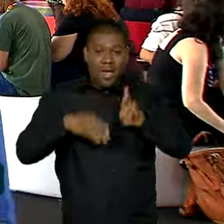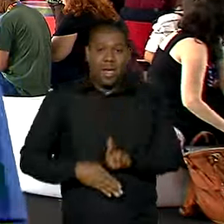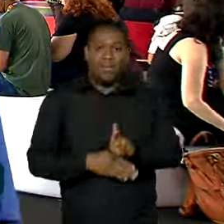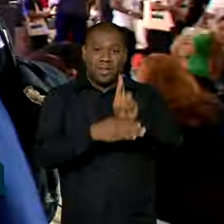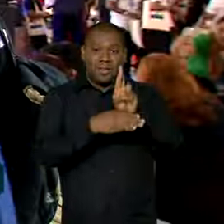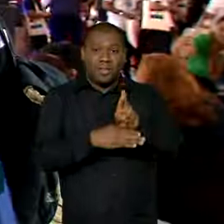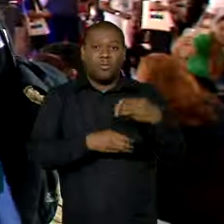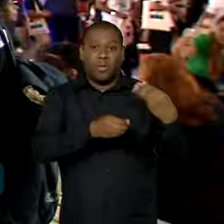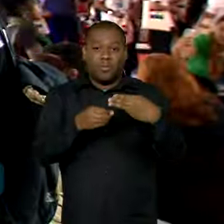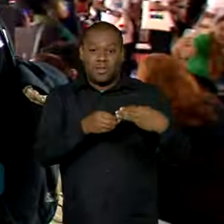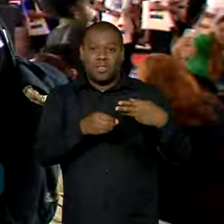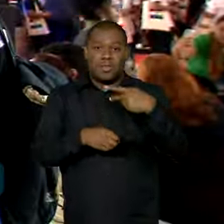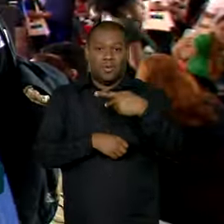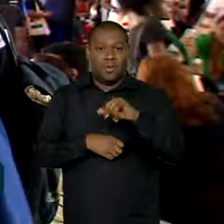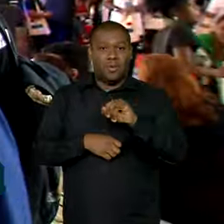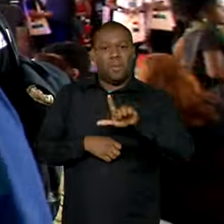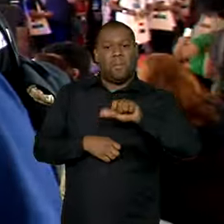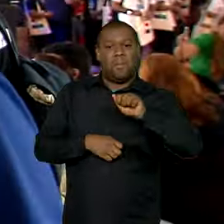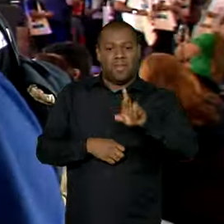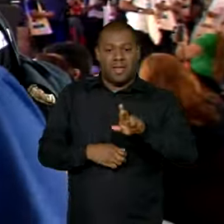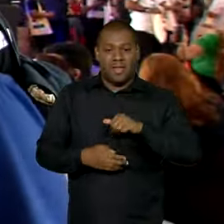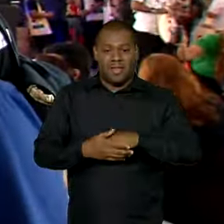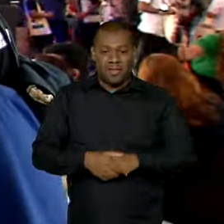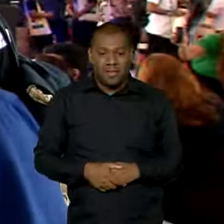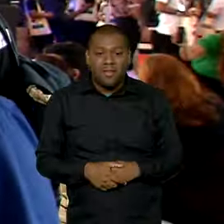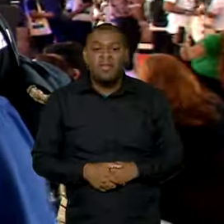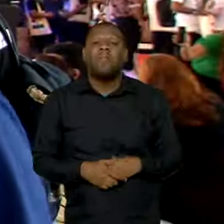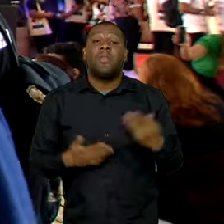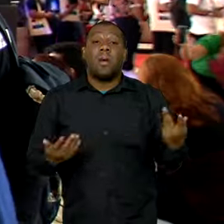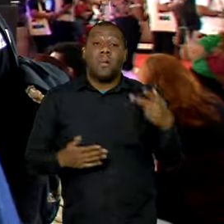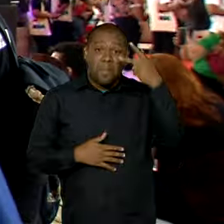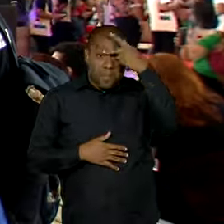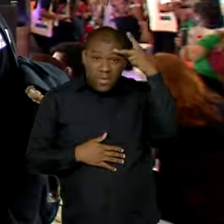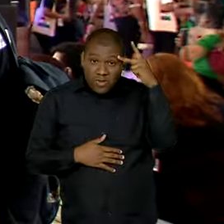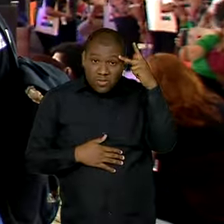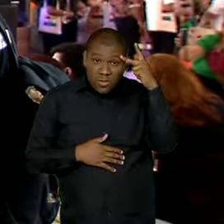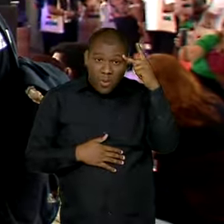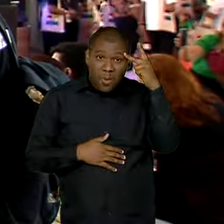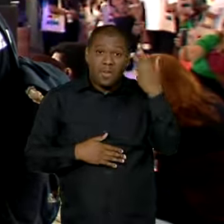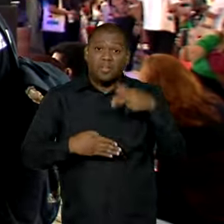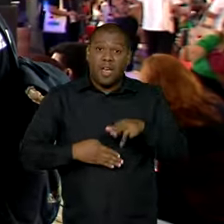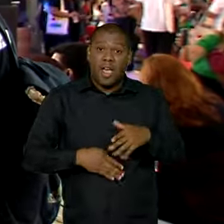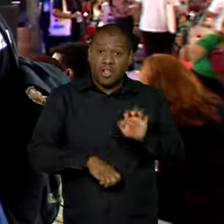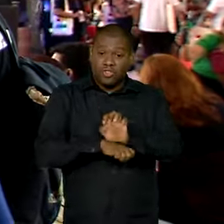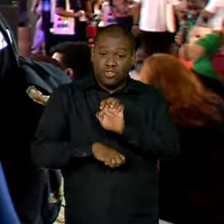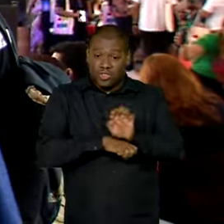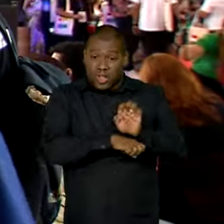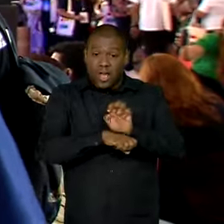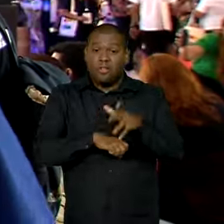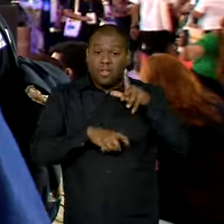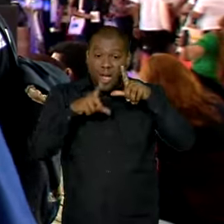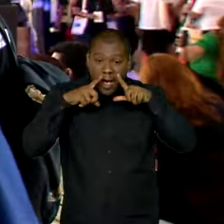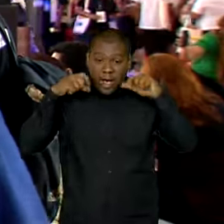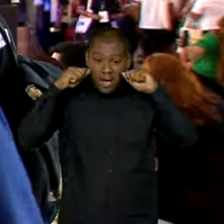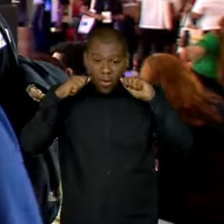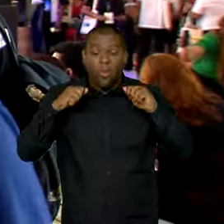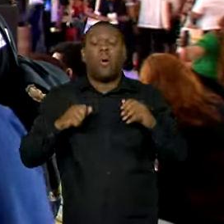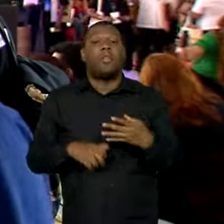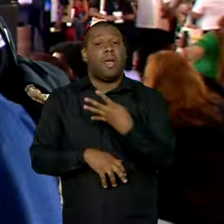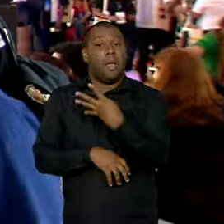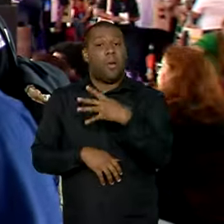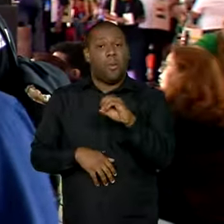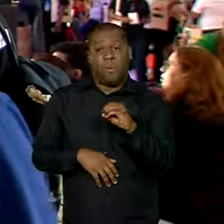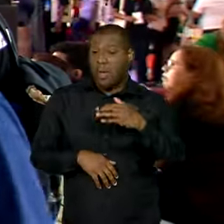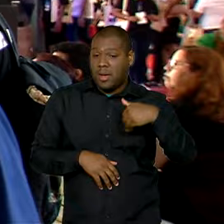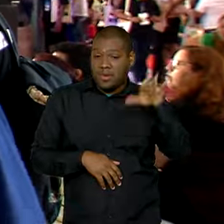de Pilar. Alagoas veio com uma delegação de mais de 40 pessoas, cada um representando um eixo e um segmento diferente. Eu vim representando